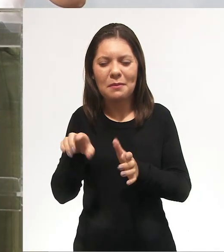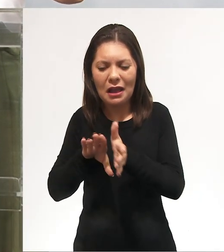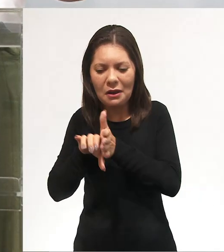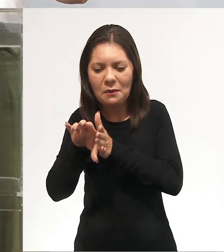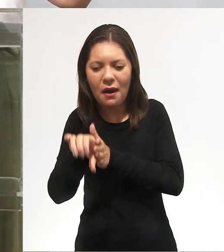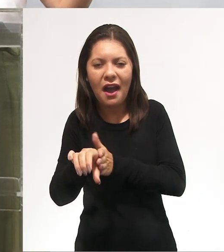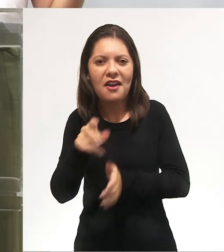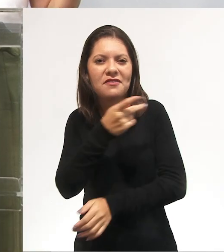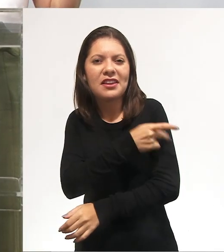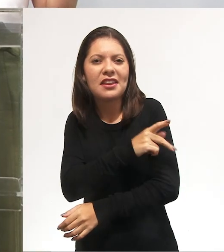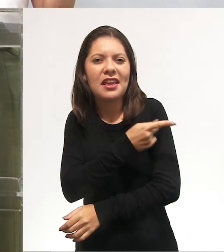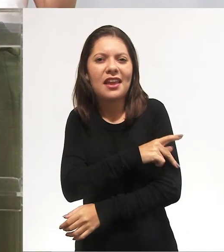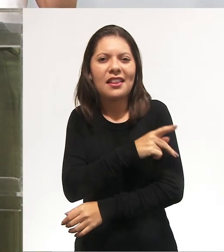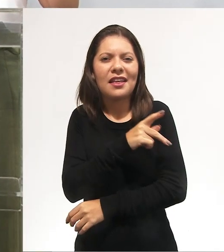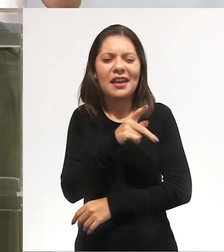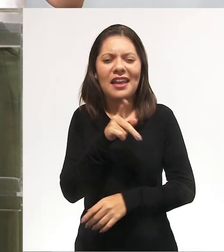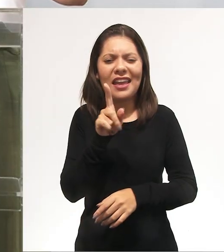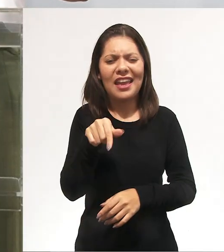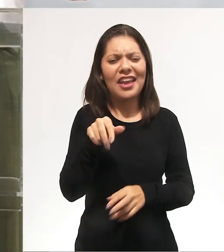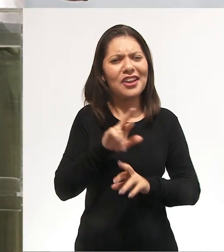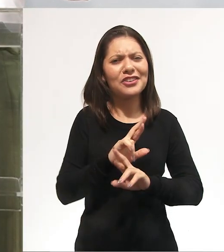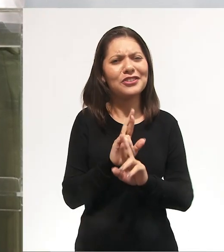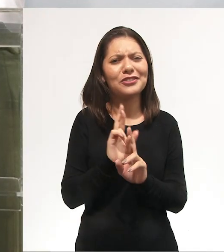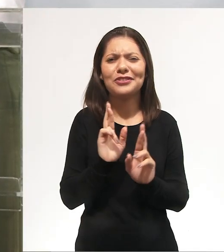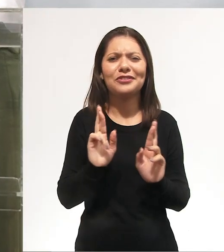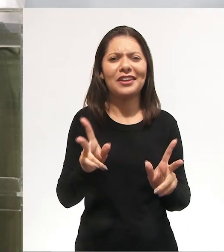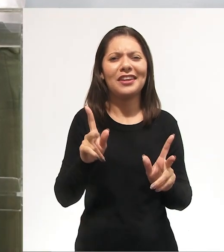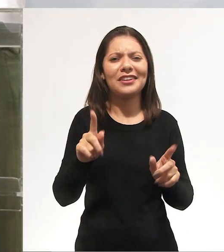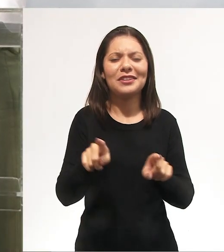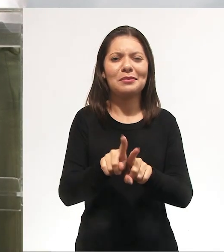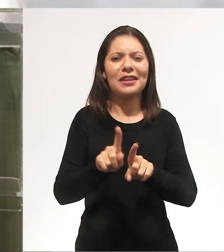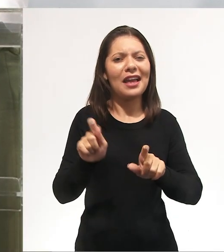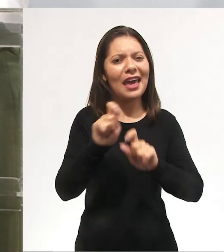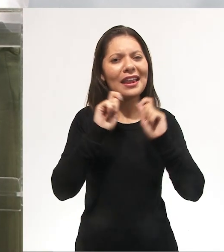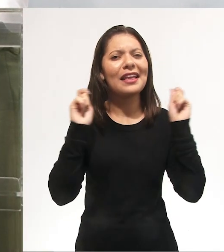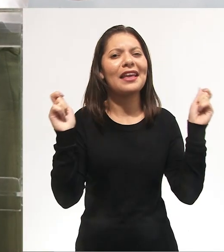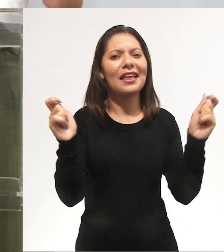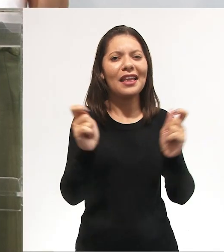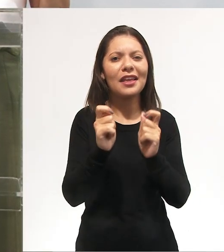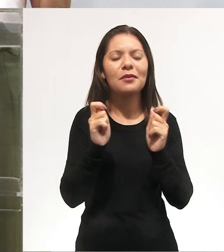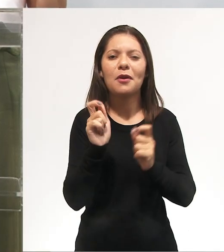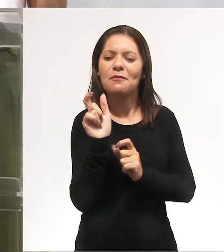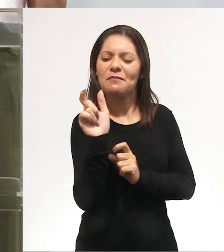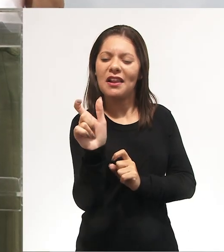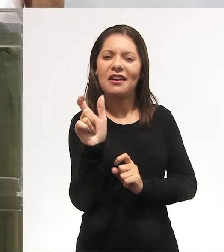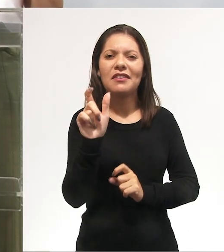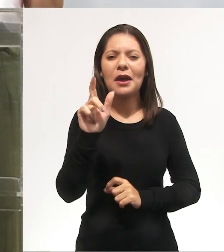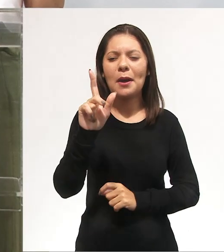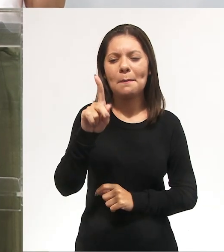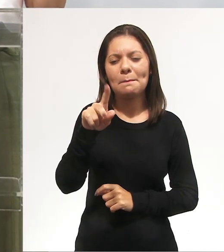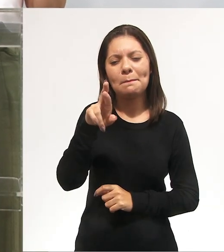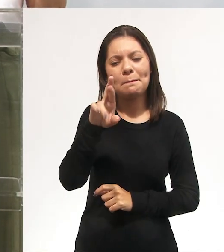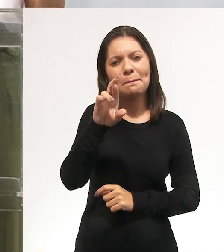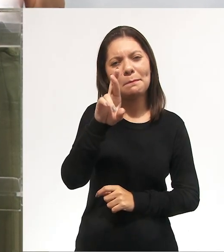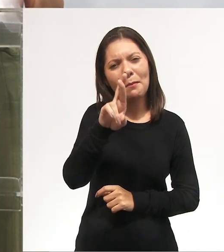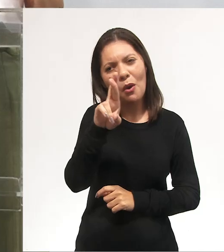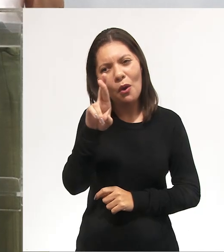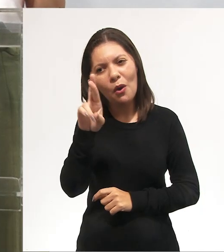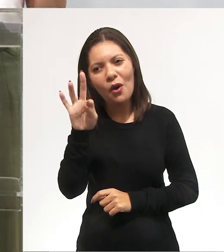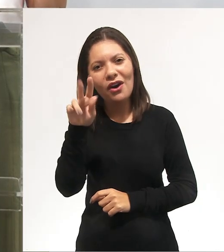Vilhena, Colorado, né, a gente já vai ouvir, eu nem vou muito longe, Ariquemes, a gente já vai ouvir falar